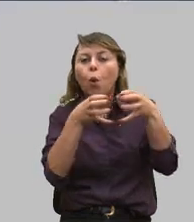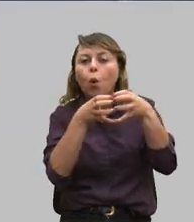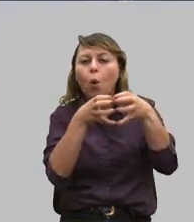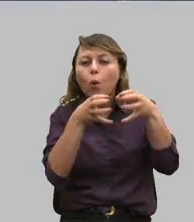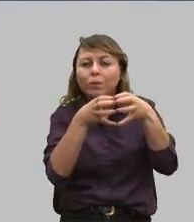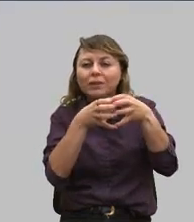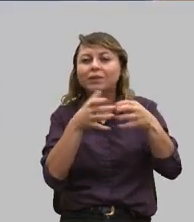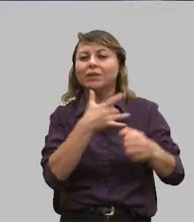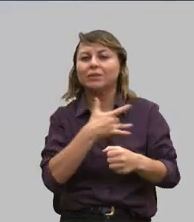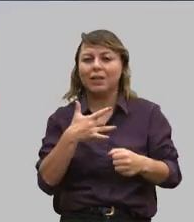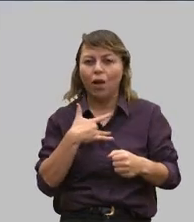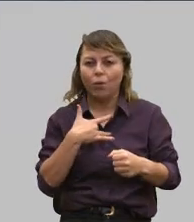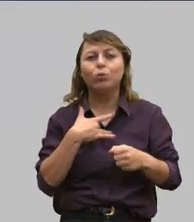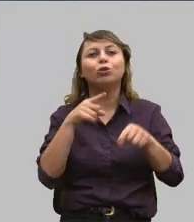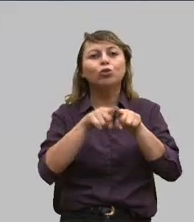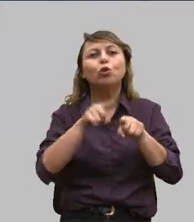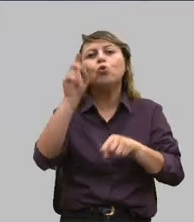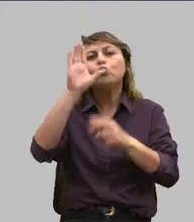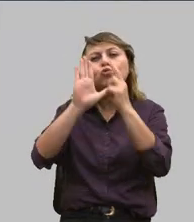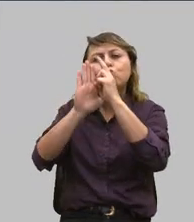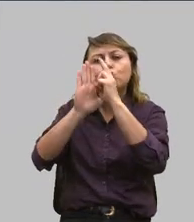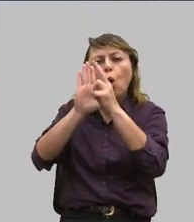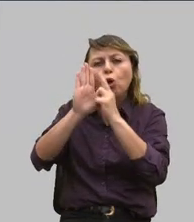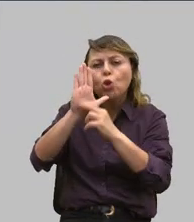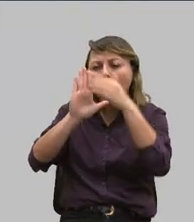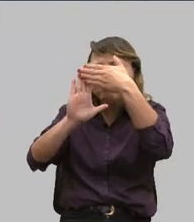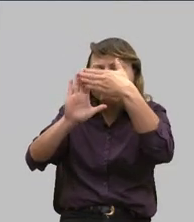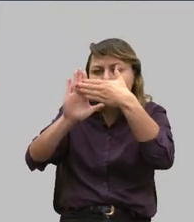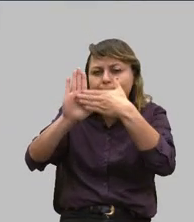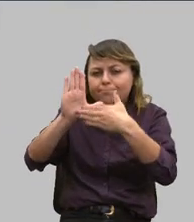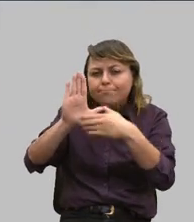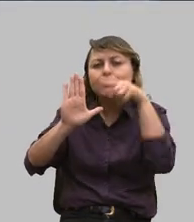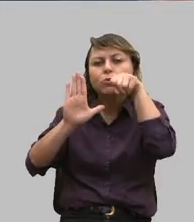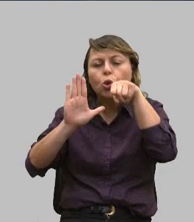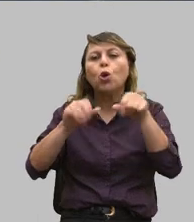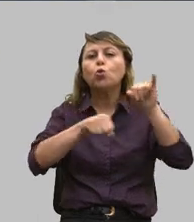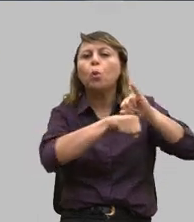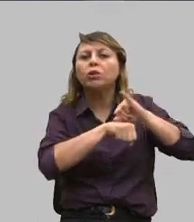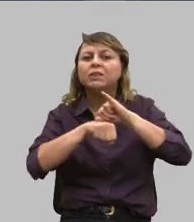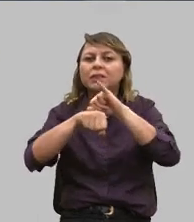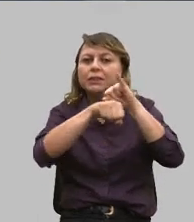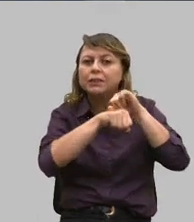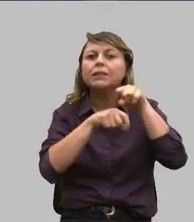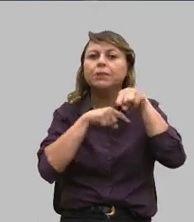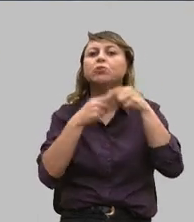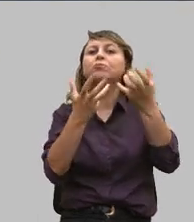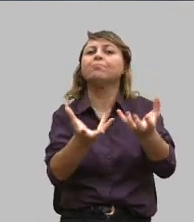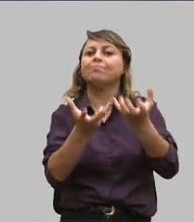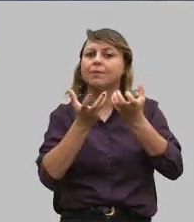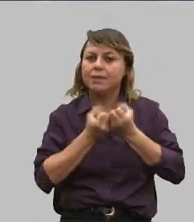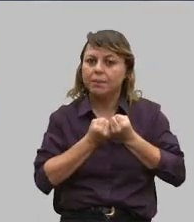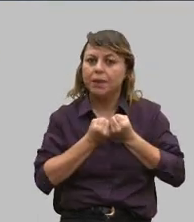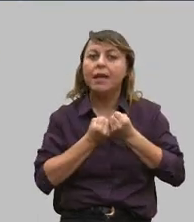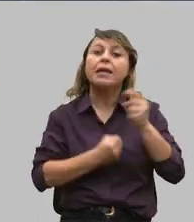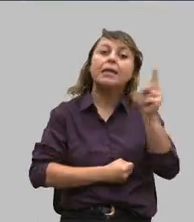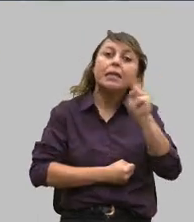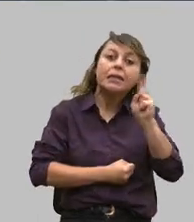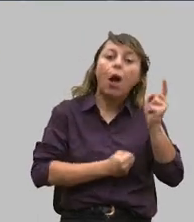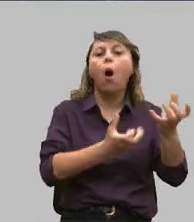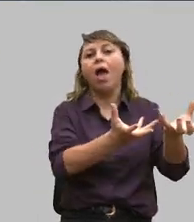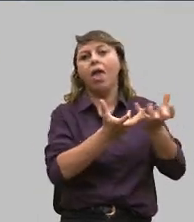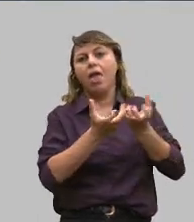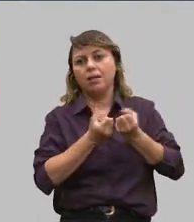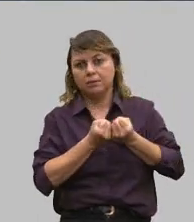requerimento o nome dos municípios que aderiram a esse plano e o nome dos municípios que não aderiram certo porque nós